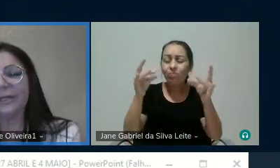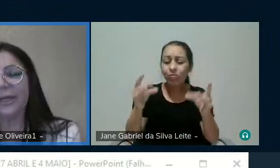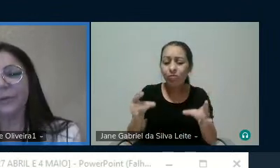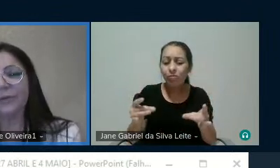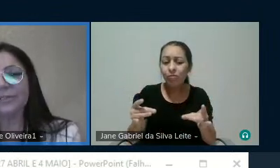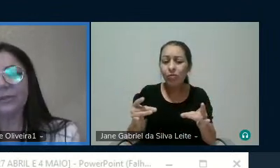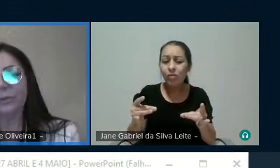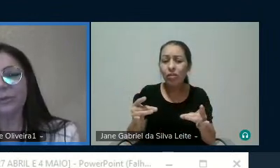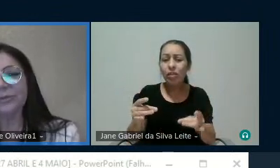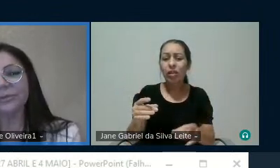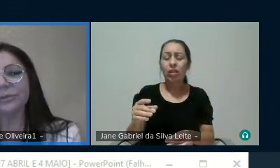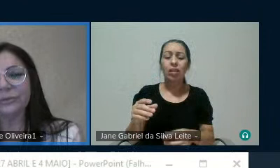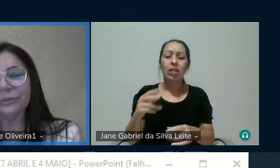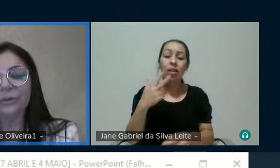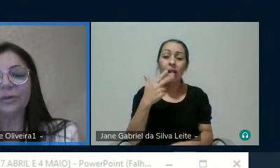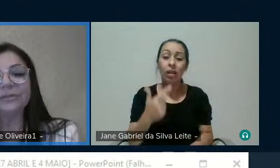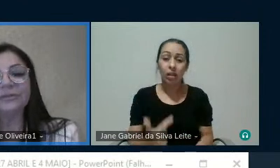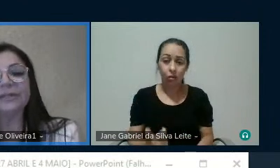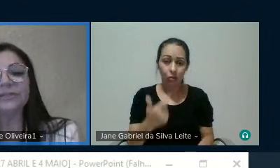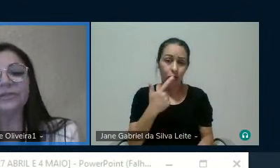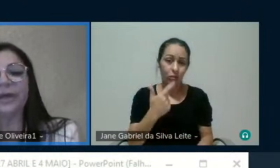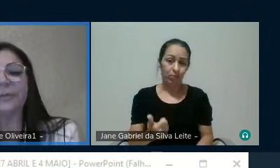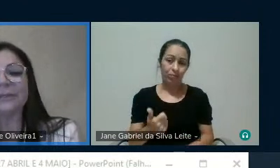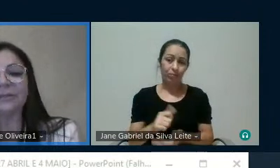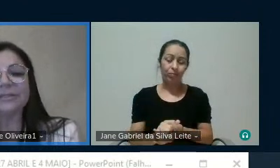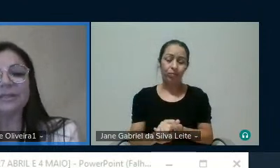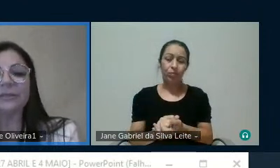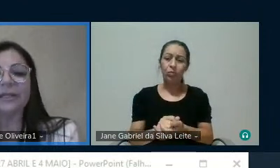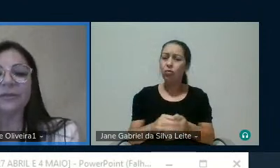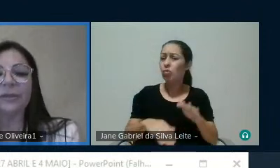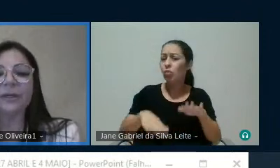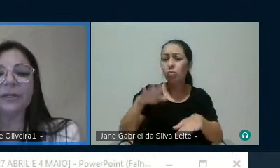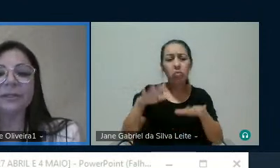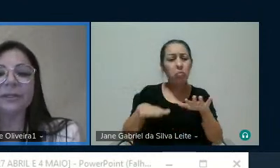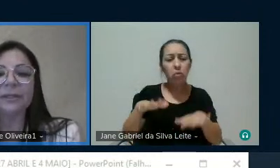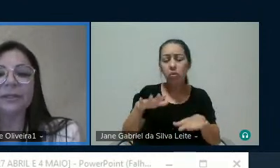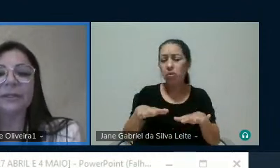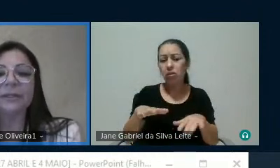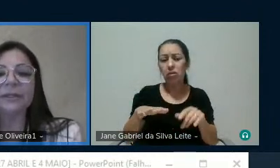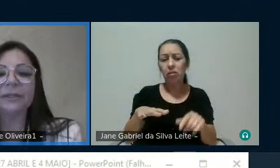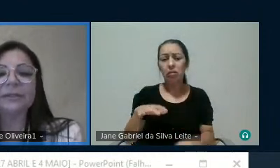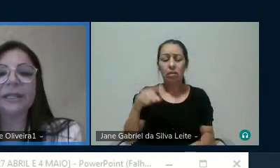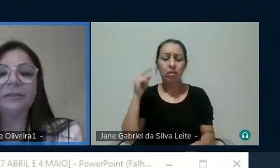texto é produzido por um surdo ou se o texto é uma tradução da língua